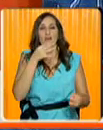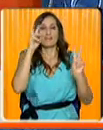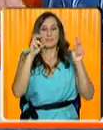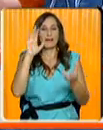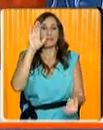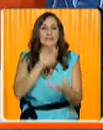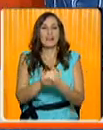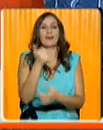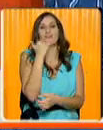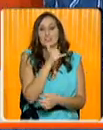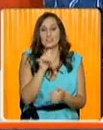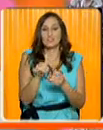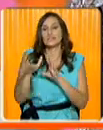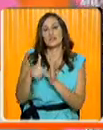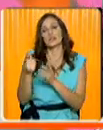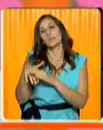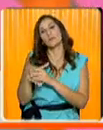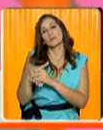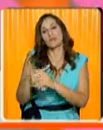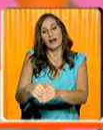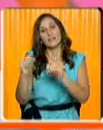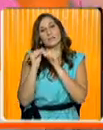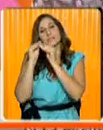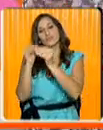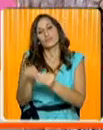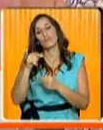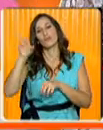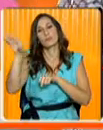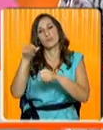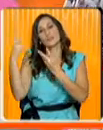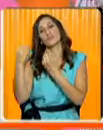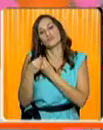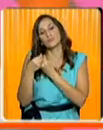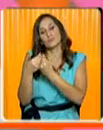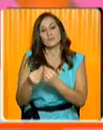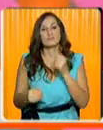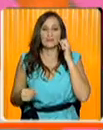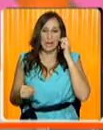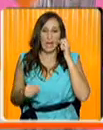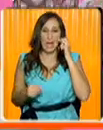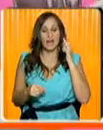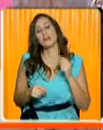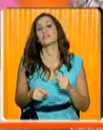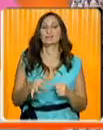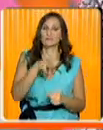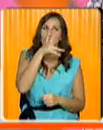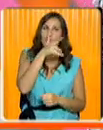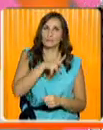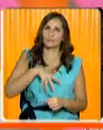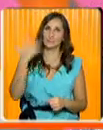ir aos casais felizes. Aos que andam de mão dada, aos que dão beijinhos, vão ao supermercado juntos. É um